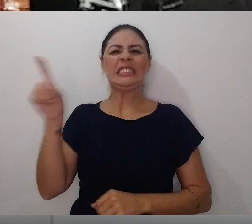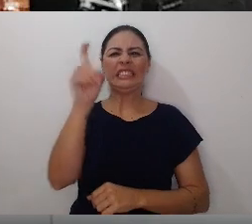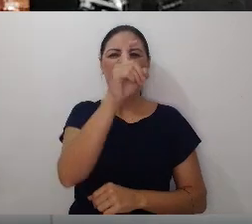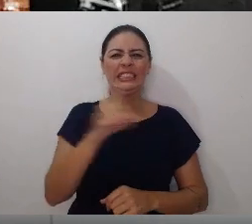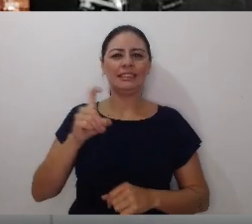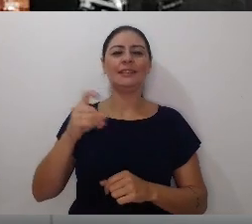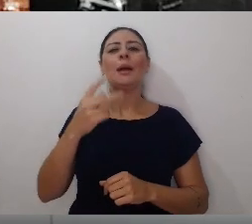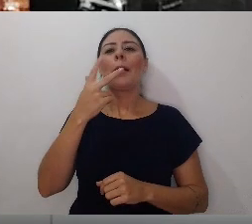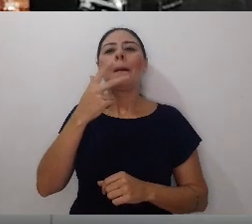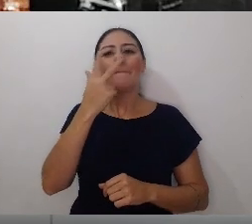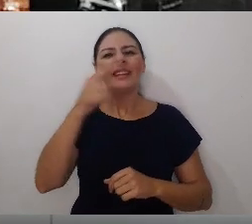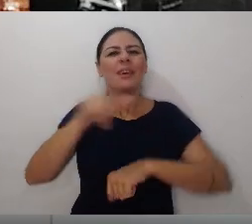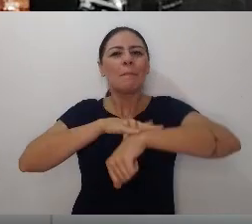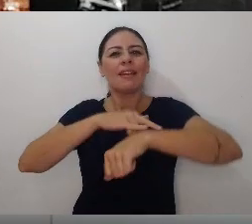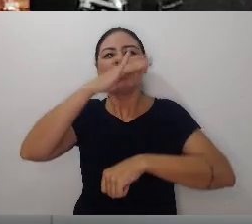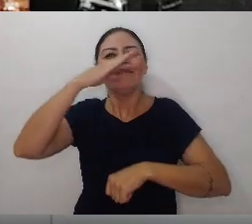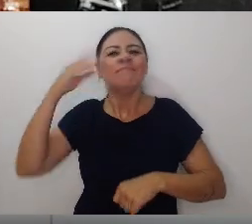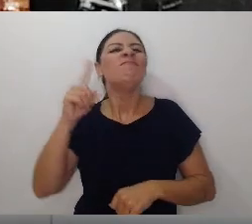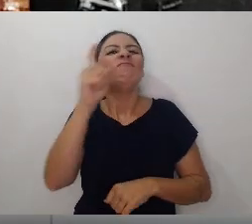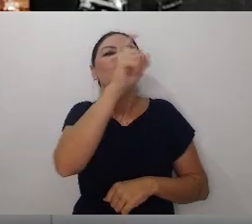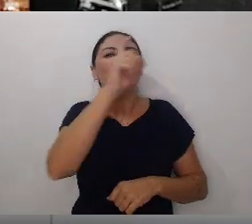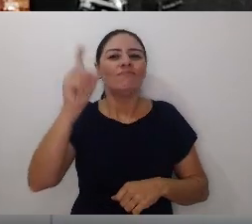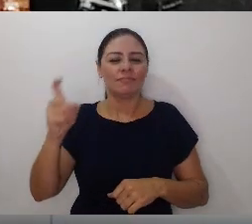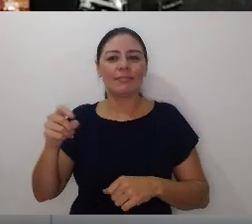bom ar, um álcool spray, assim,